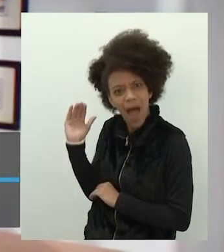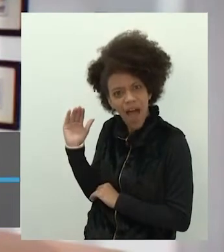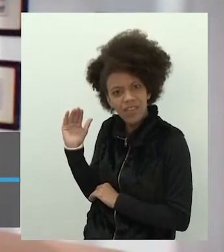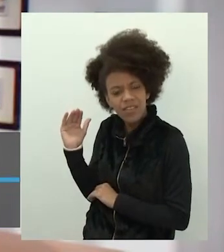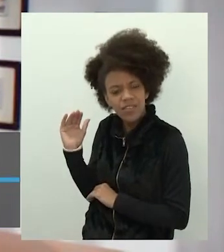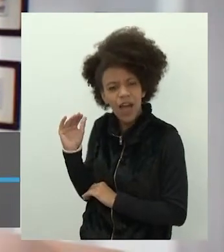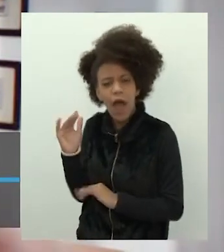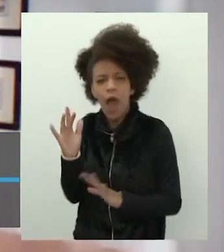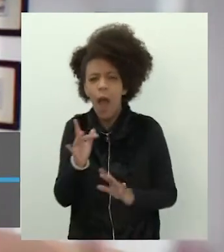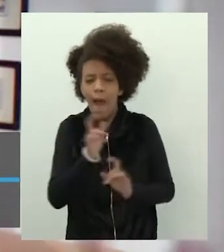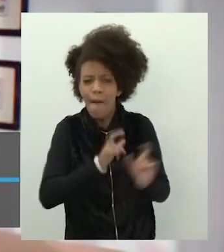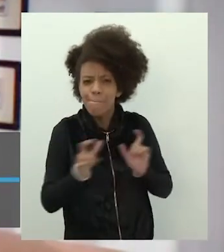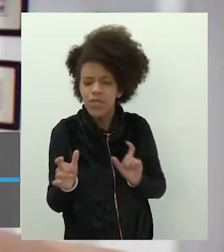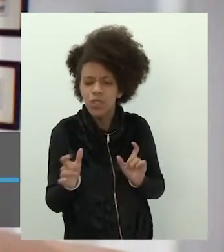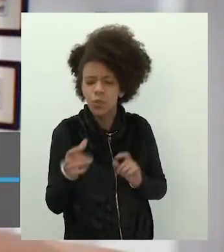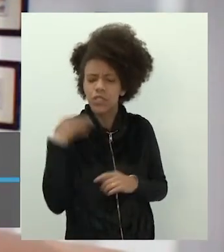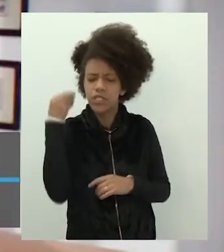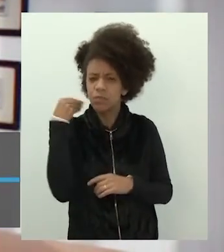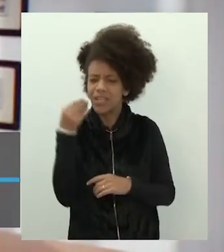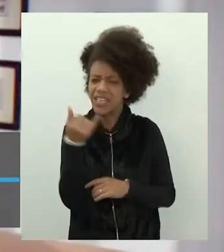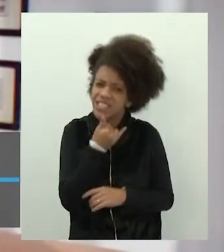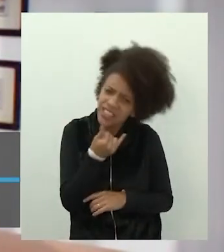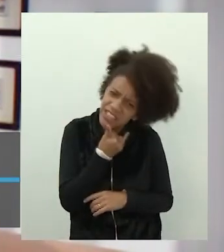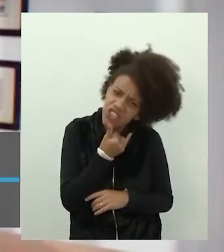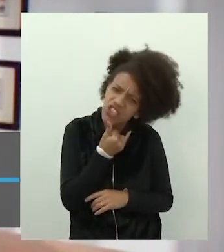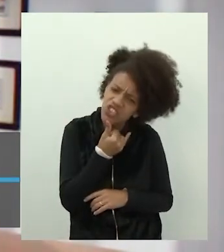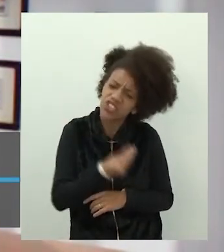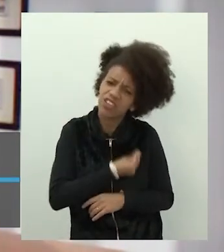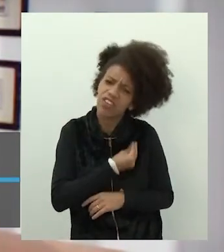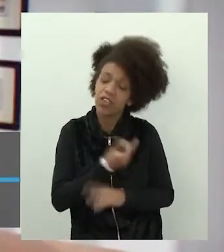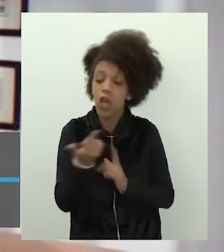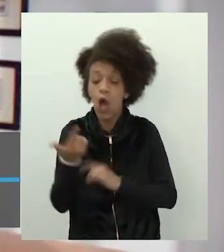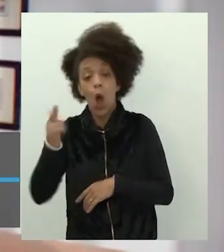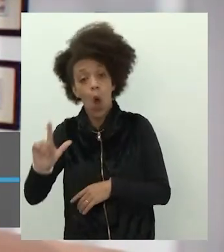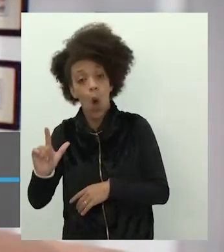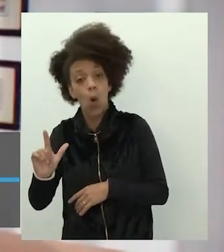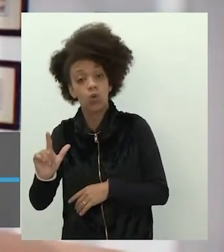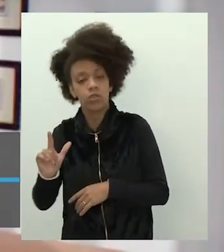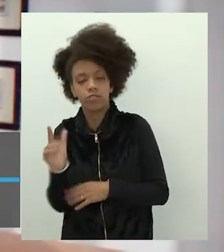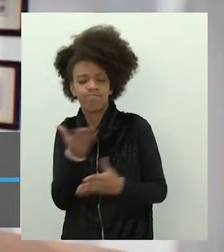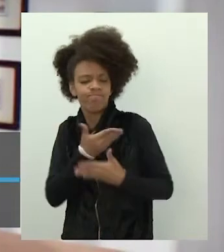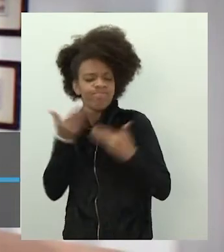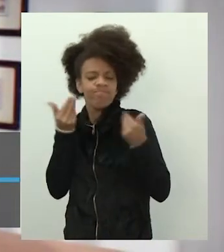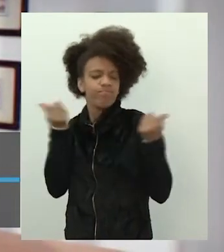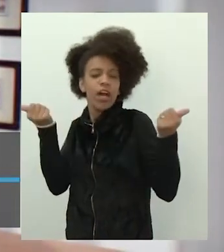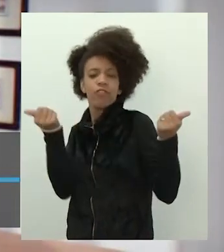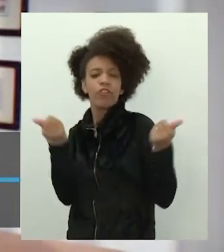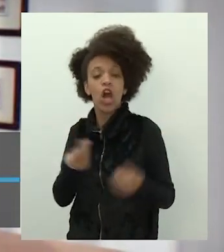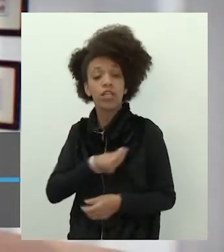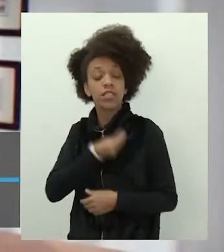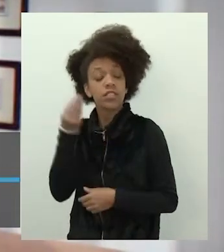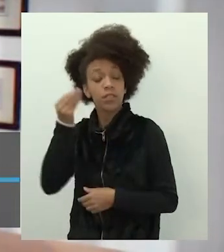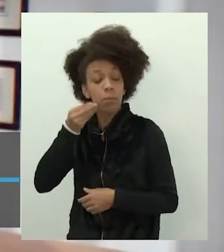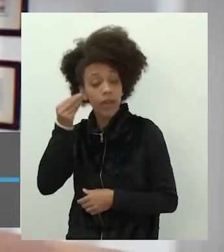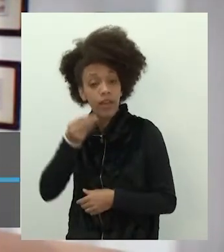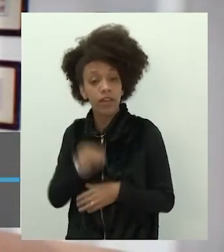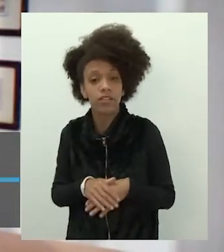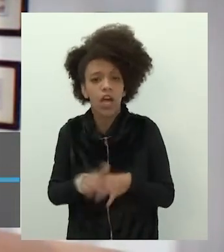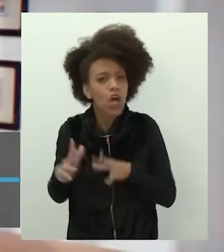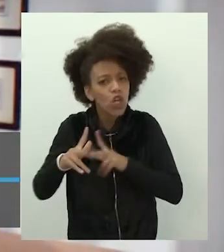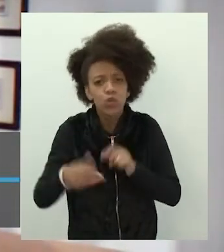pessoas que tiveram experiências tristes na vida, outras que estiveram ótimas. Tudo isso que a gente